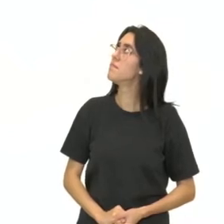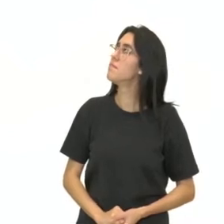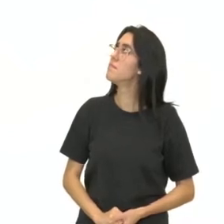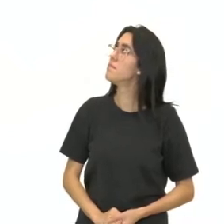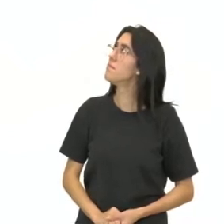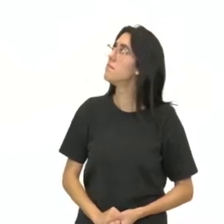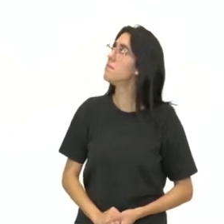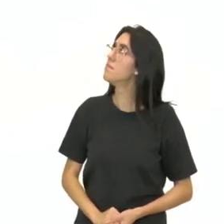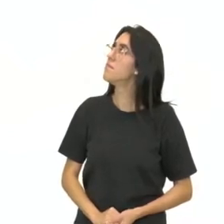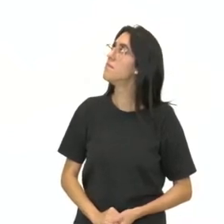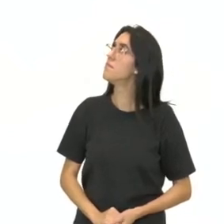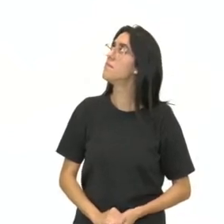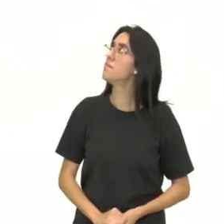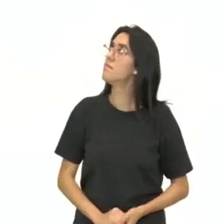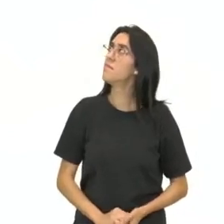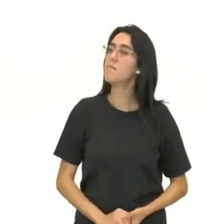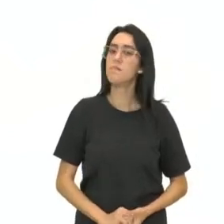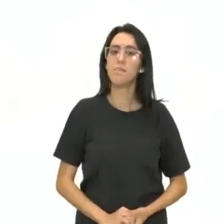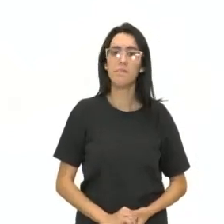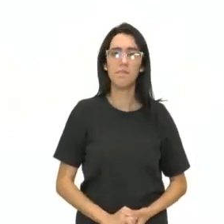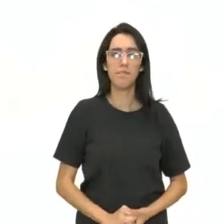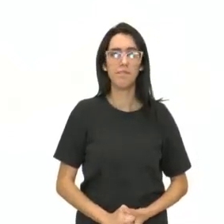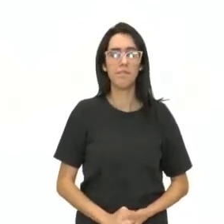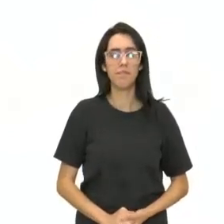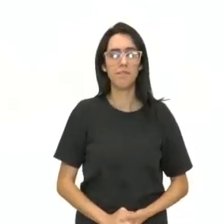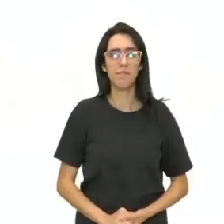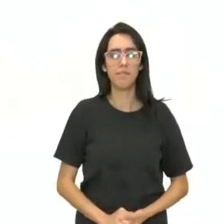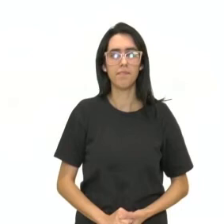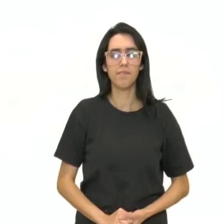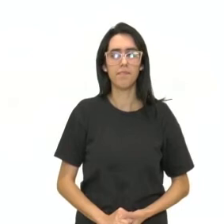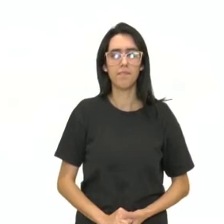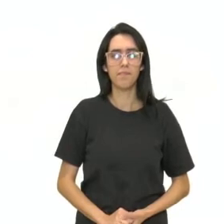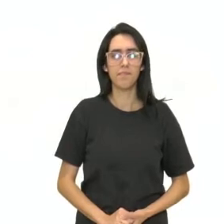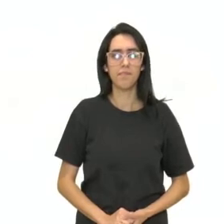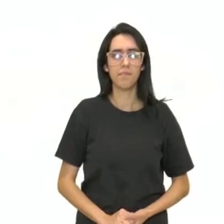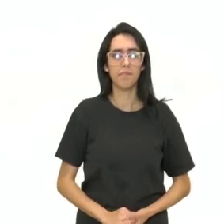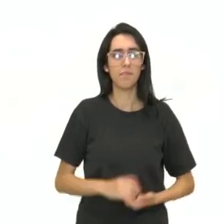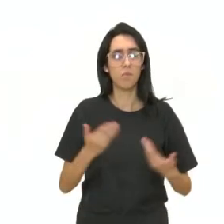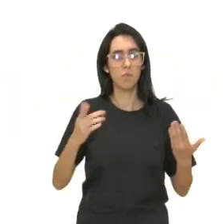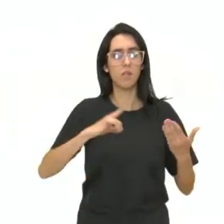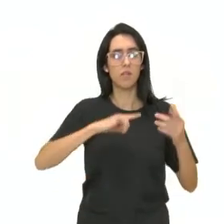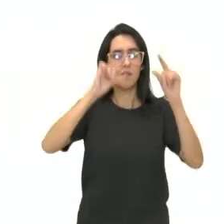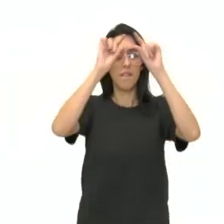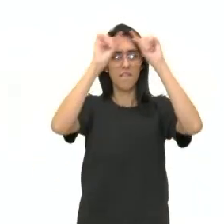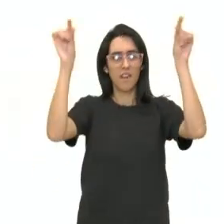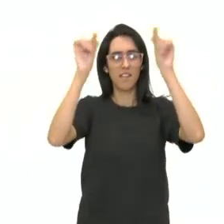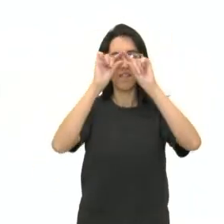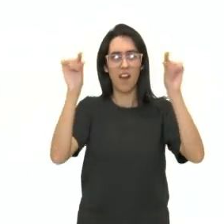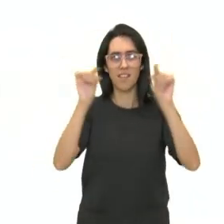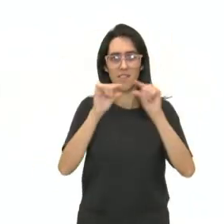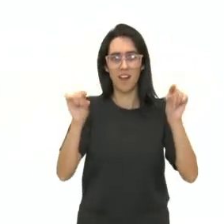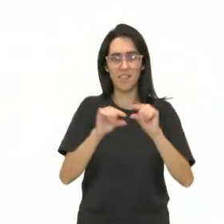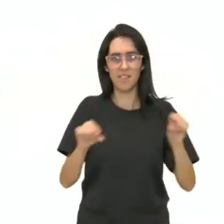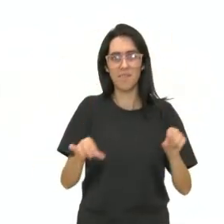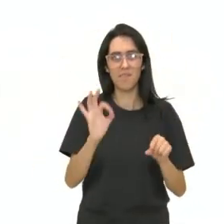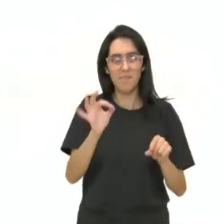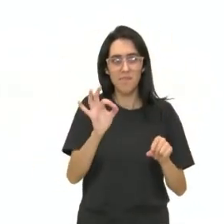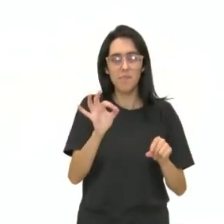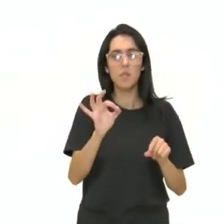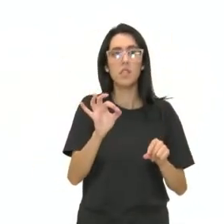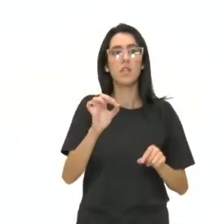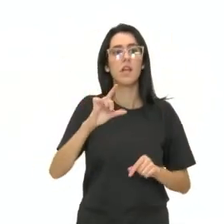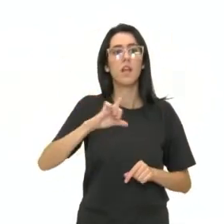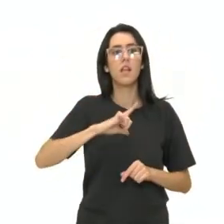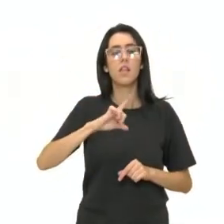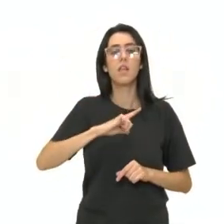ou estar por um verbo de câmbio, tá? Então, todas essas frases aqui, elas